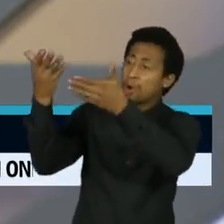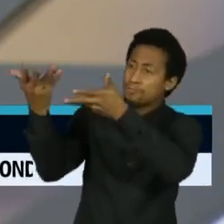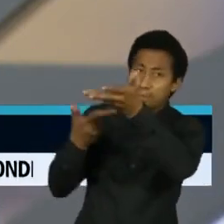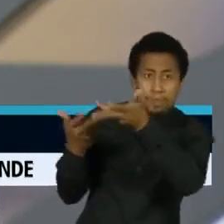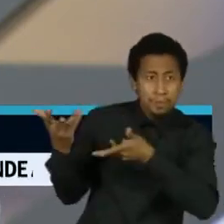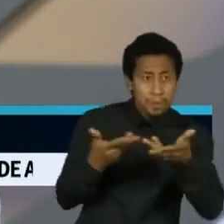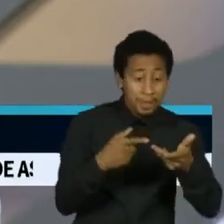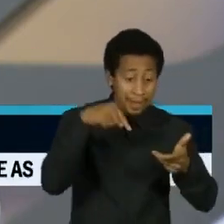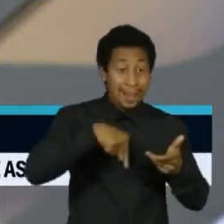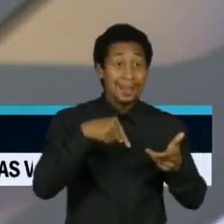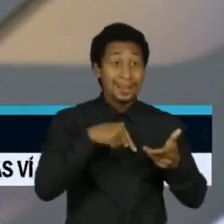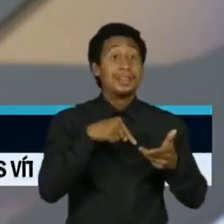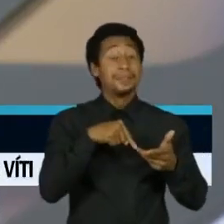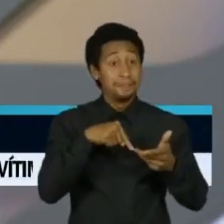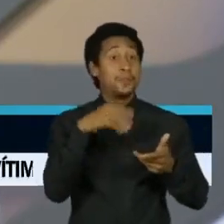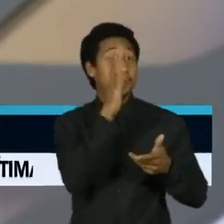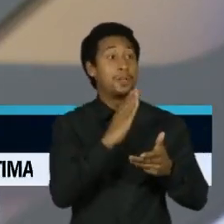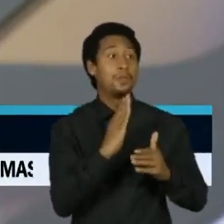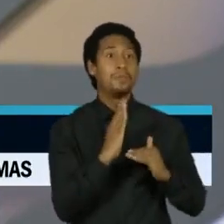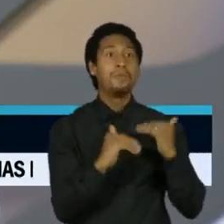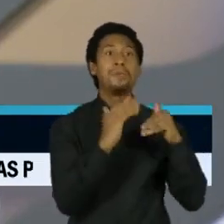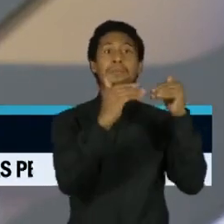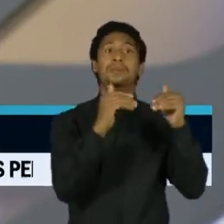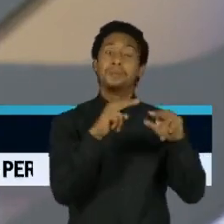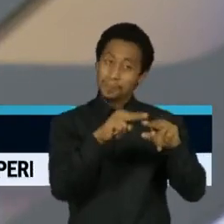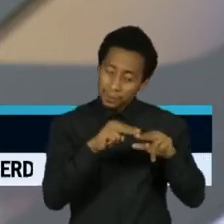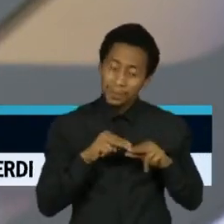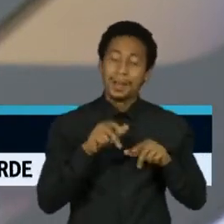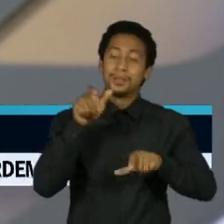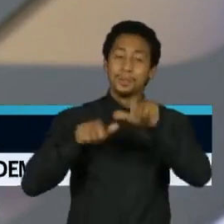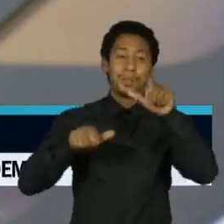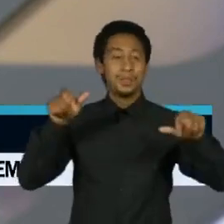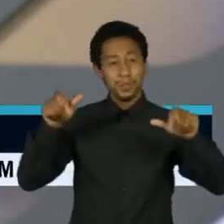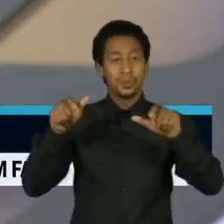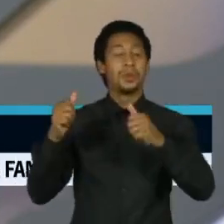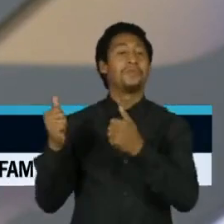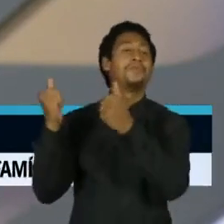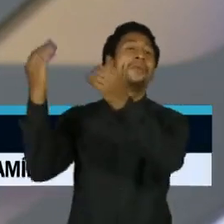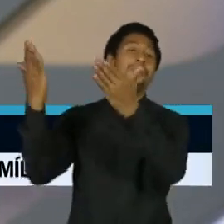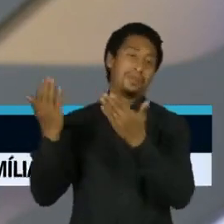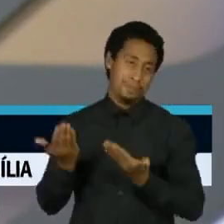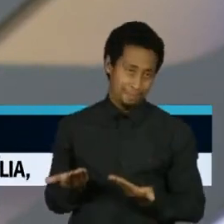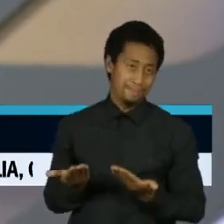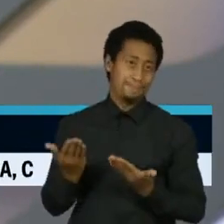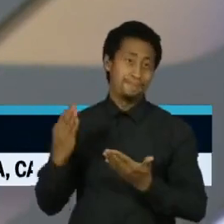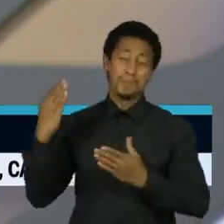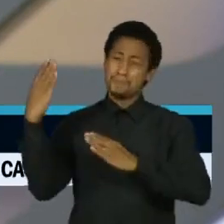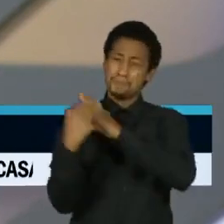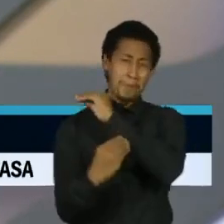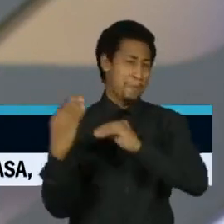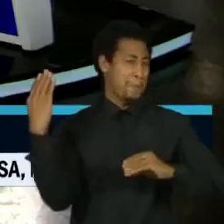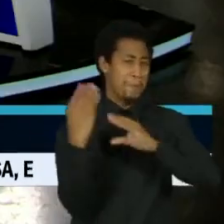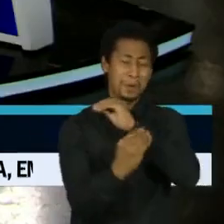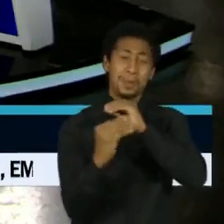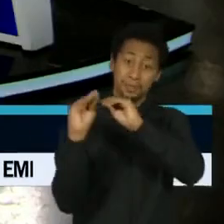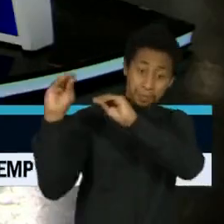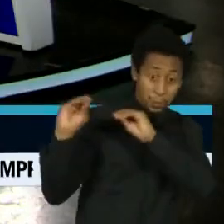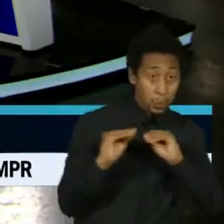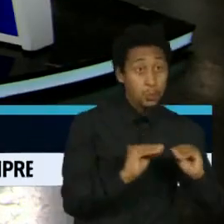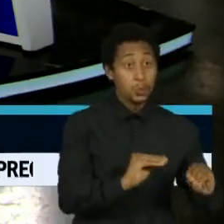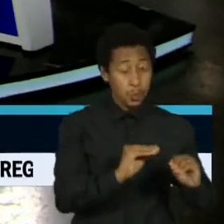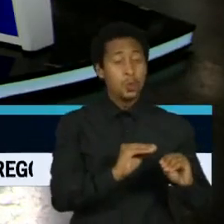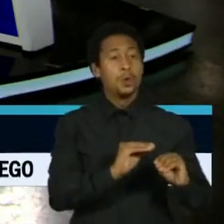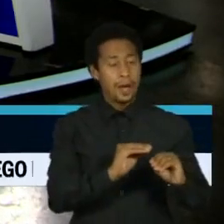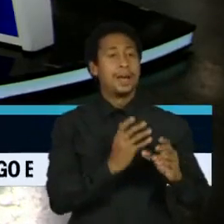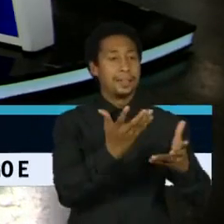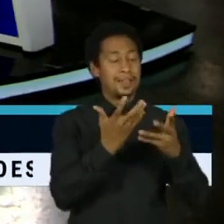toda a América foi construída assim, às custas de pessoas que estavam dispostas a